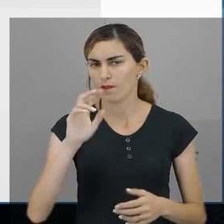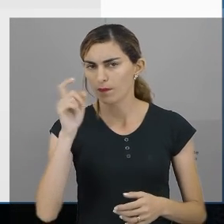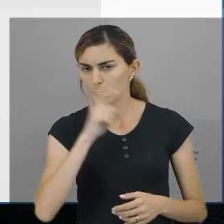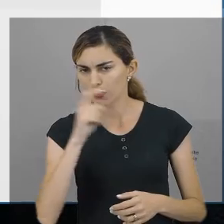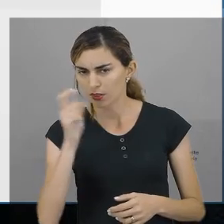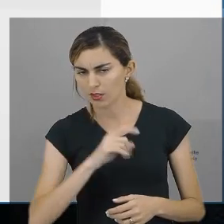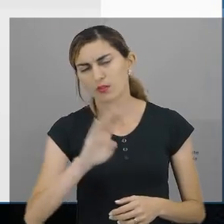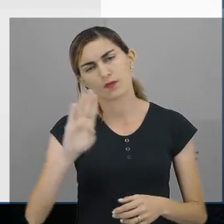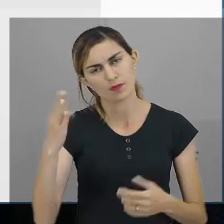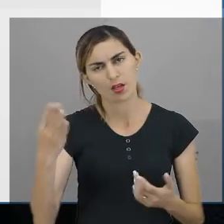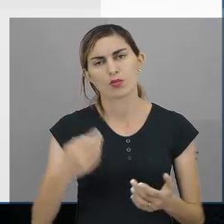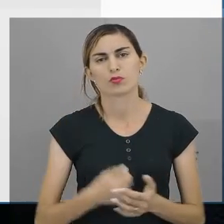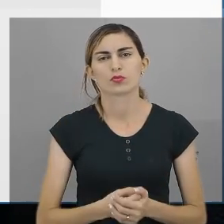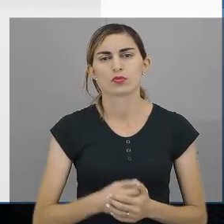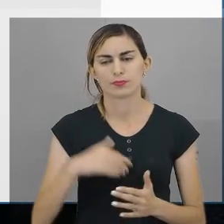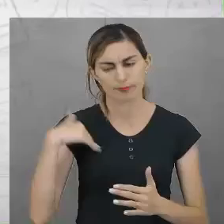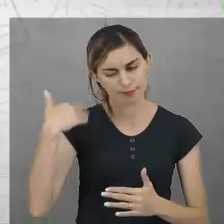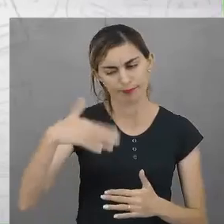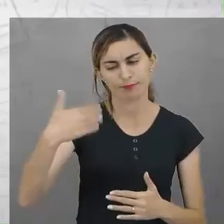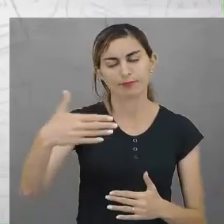falso. E assim por diante.